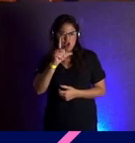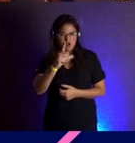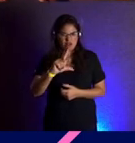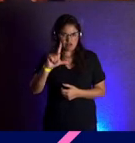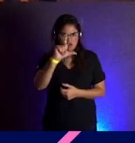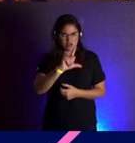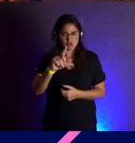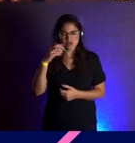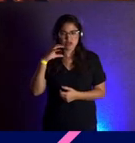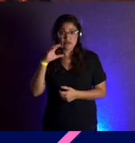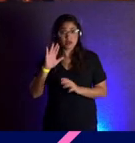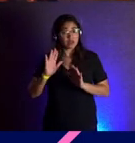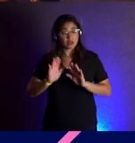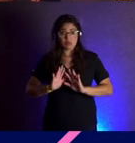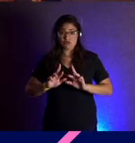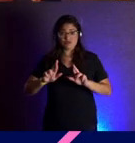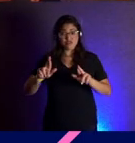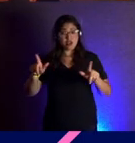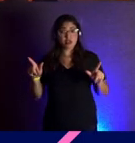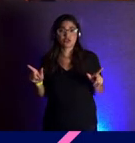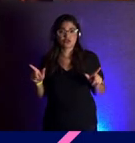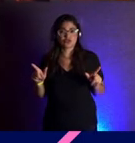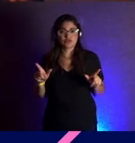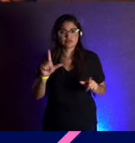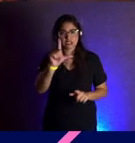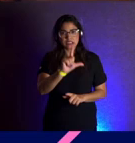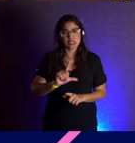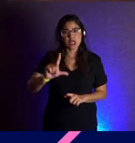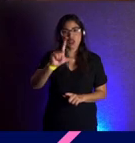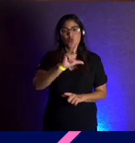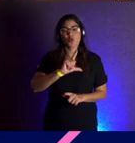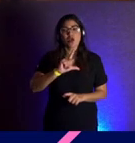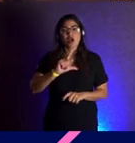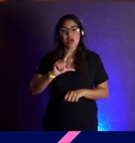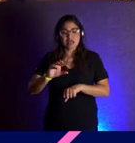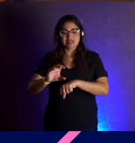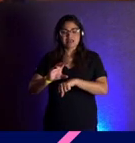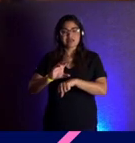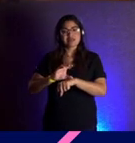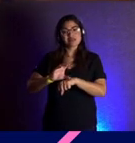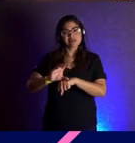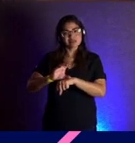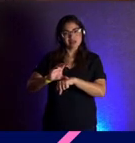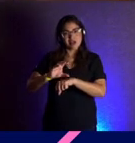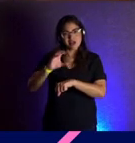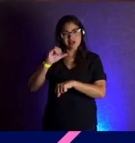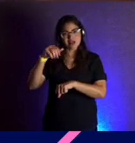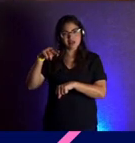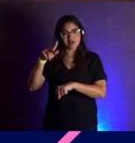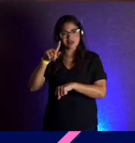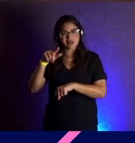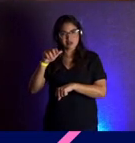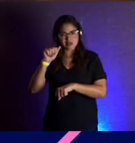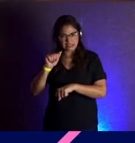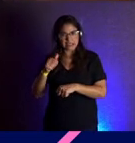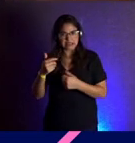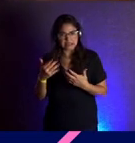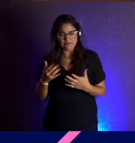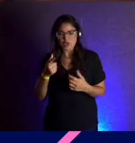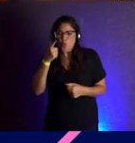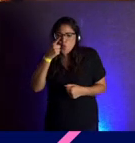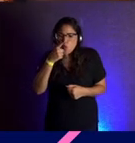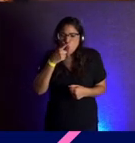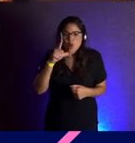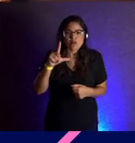científica, mas o que passou a ser conhecido como literatura cinza, que é uma literatura que você consegue acessar, que tem transparência e tem lastro